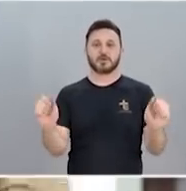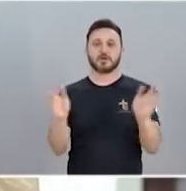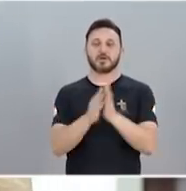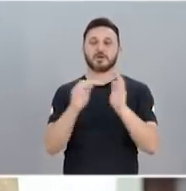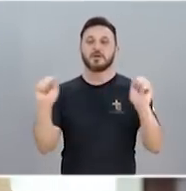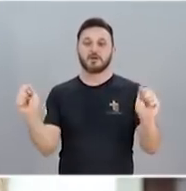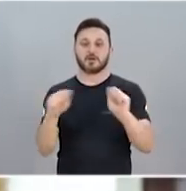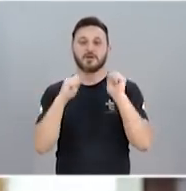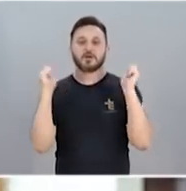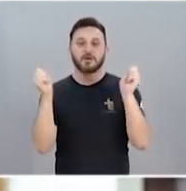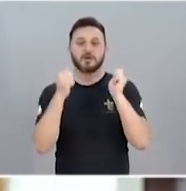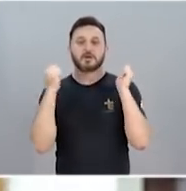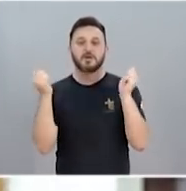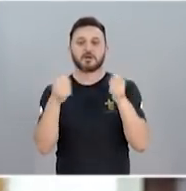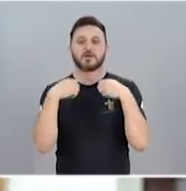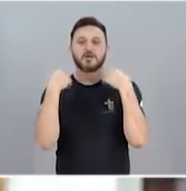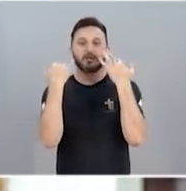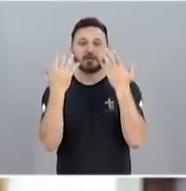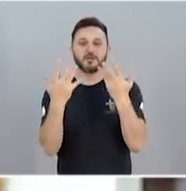aleluia,